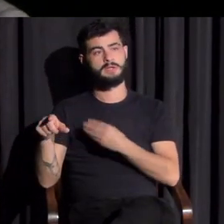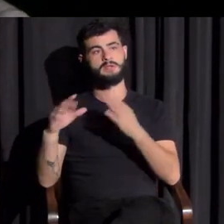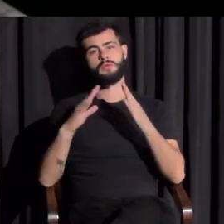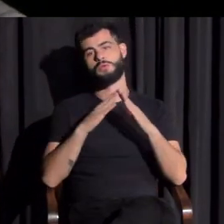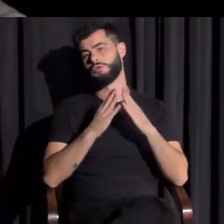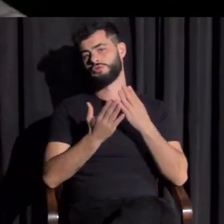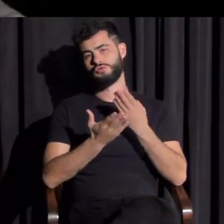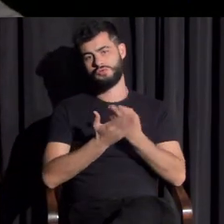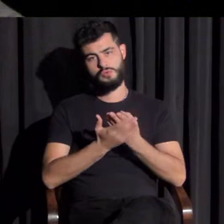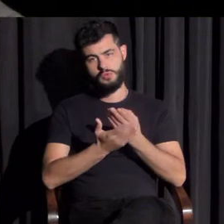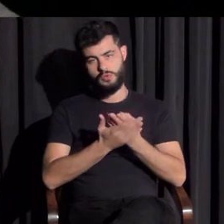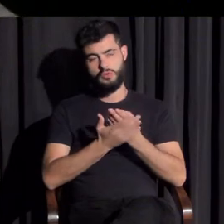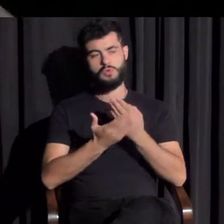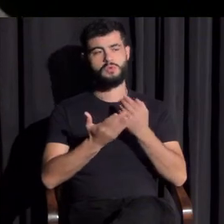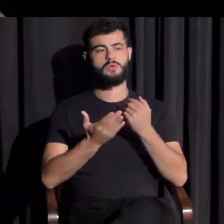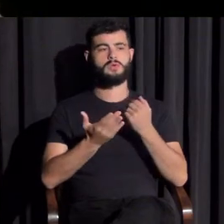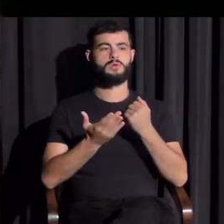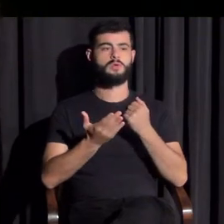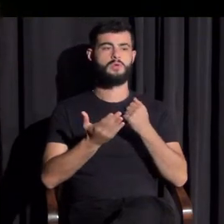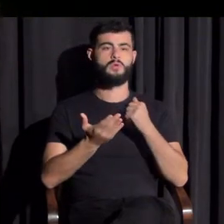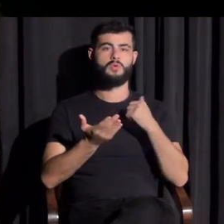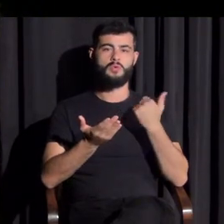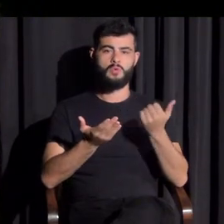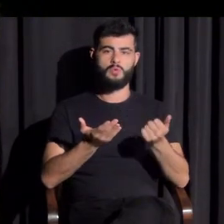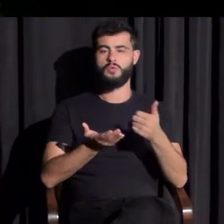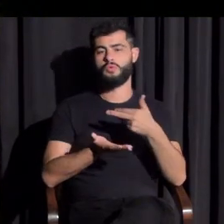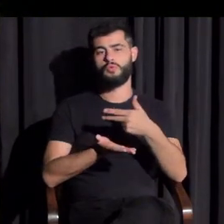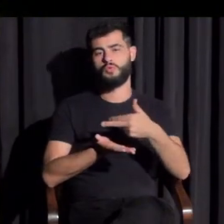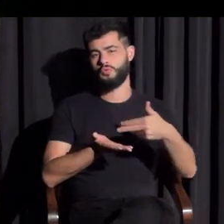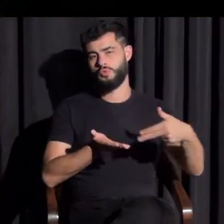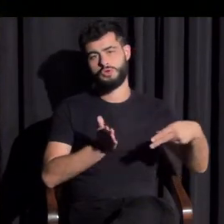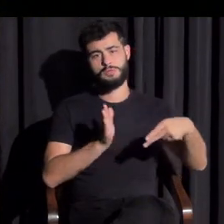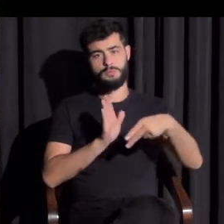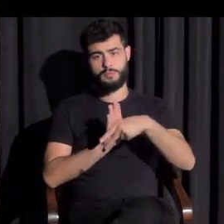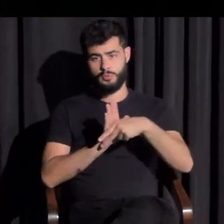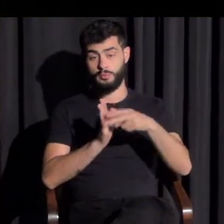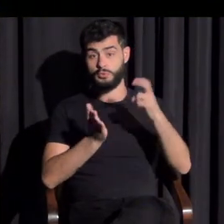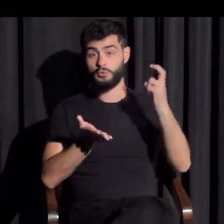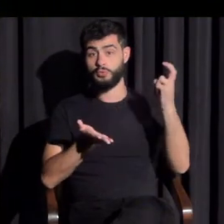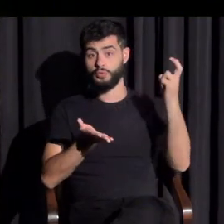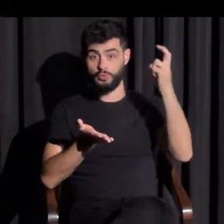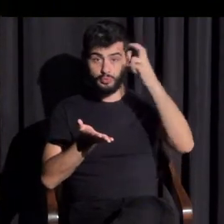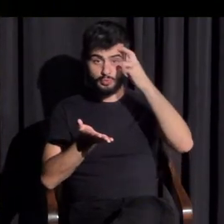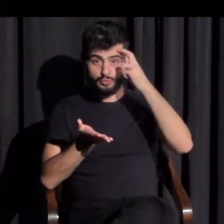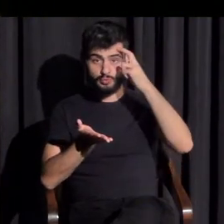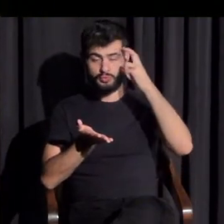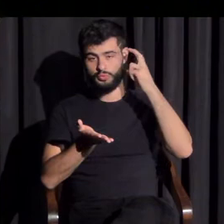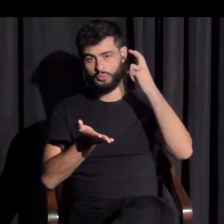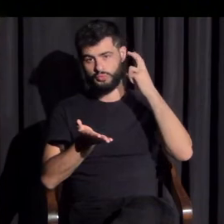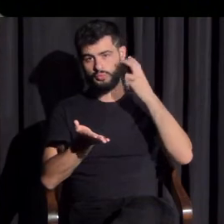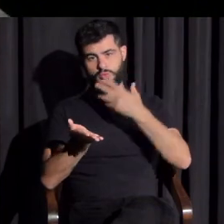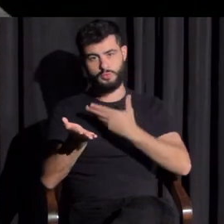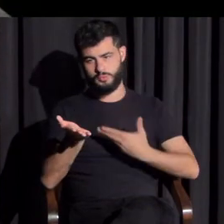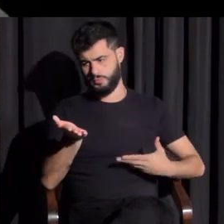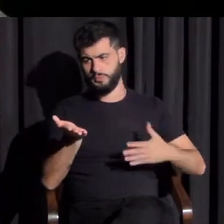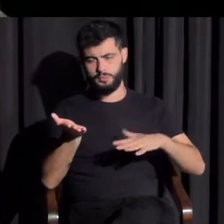escolas e também outros equipamentos culturais, né, outros equipamentos públicos, esse